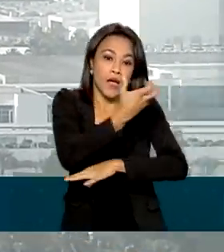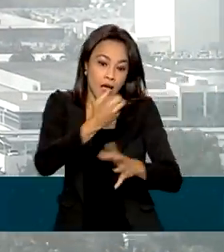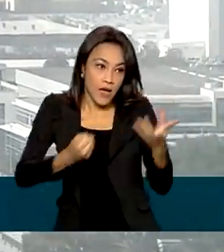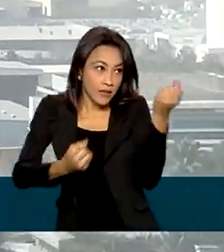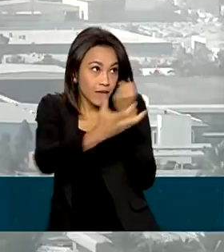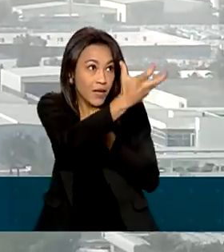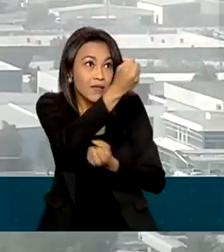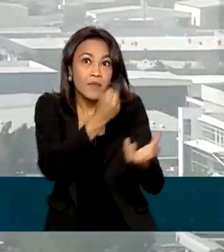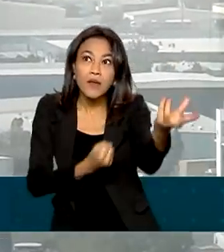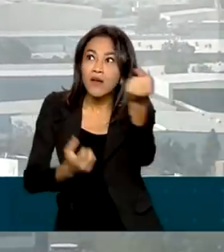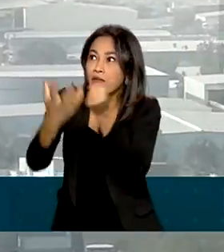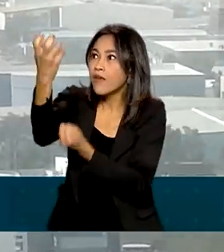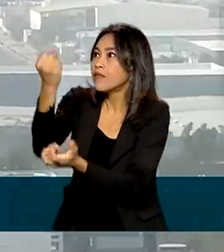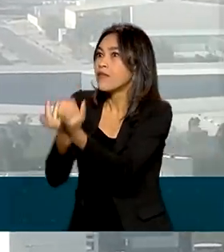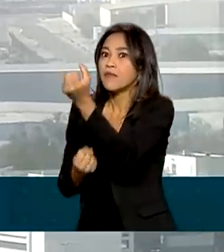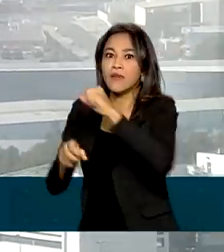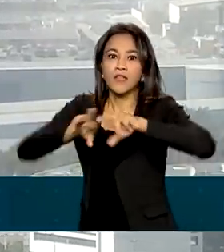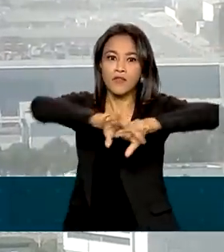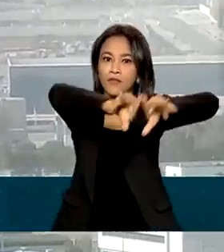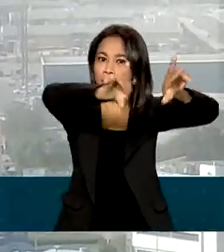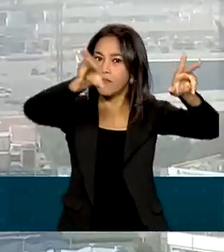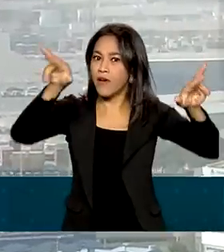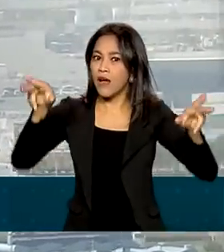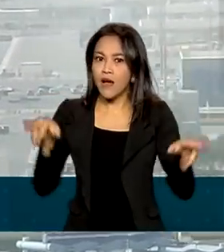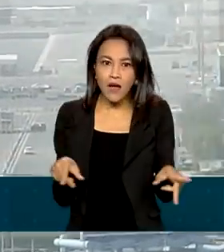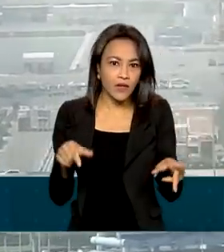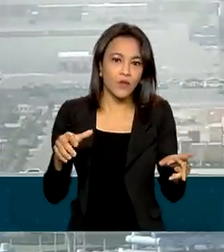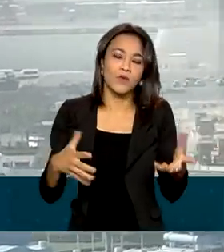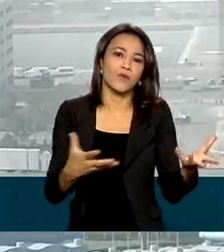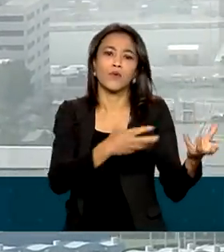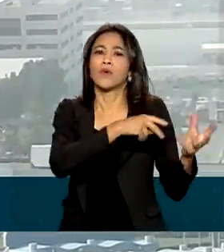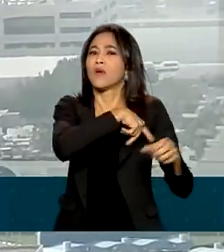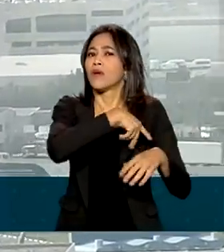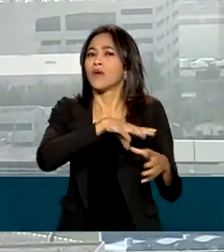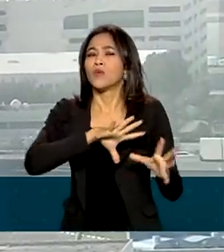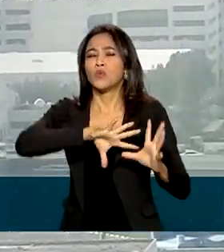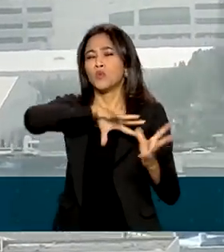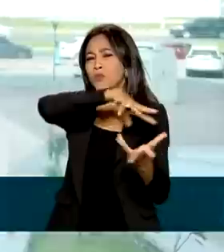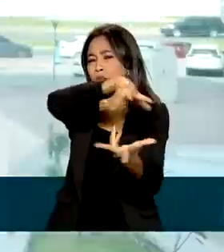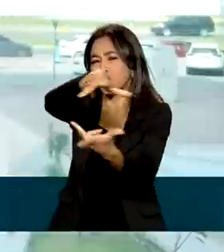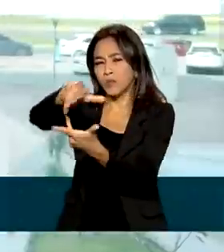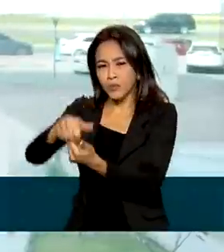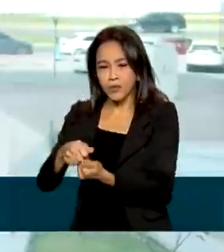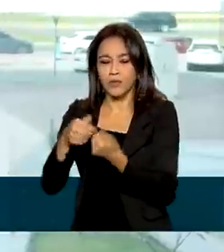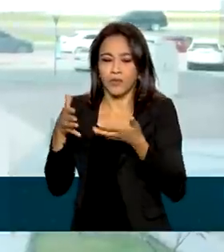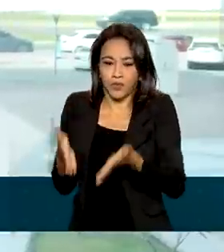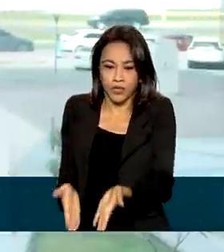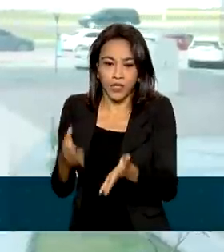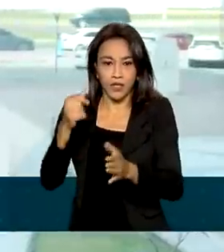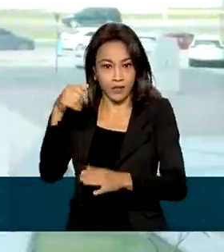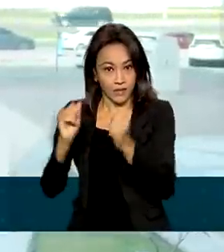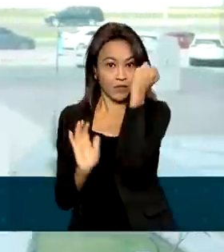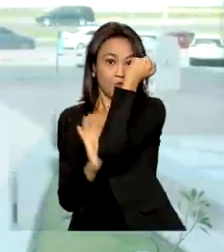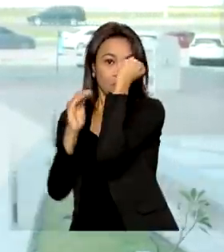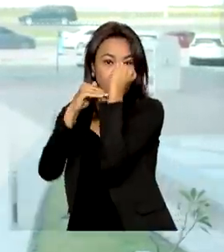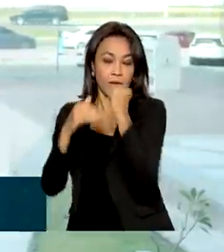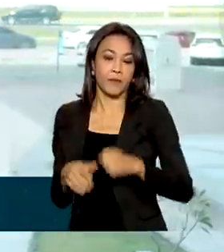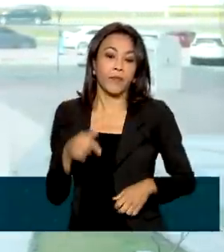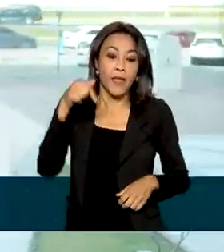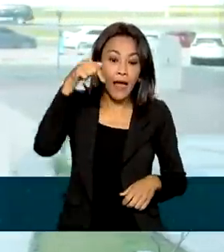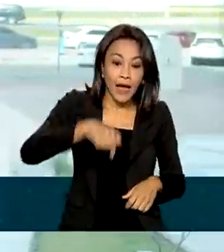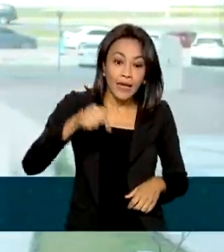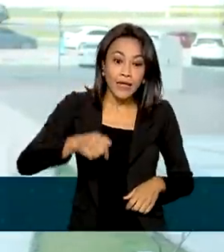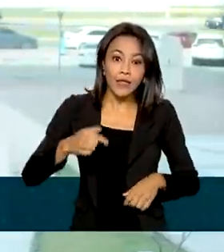produtos que chegam das mais diferentes localidades para diversas partes do mundo. Dubai tem um dos maiores portos do mundo, que é